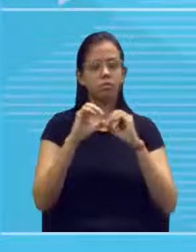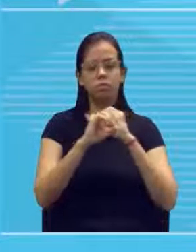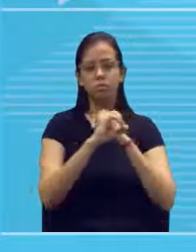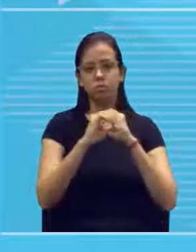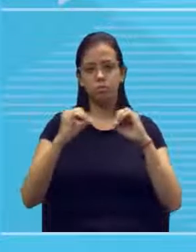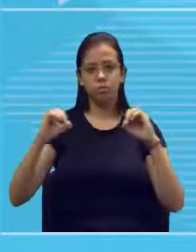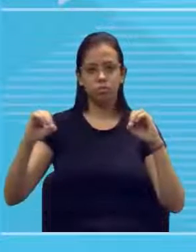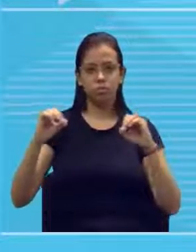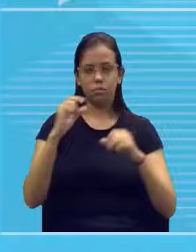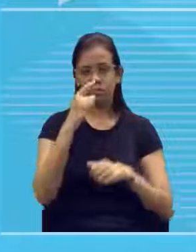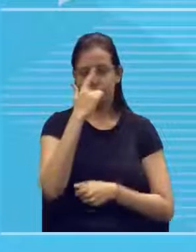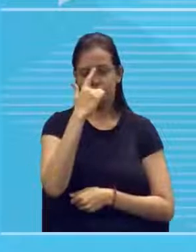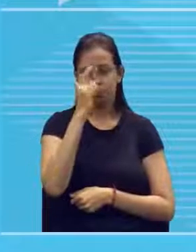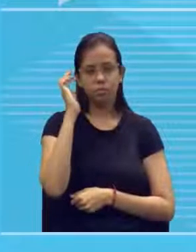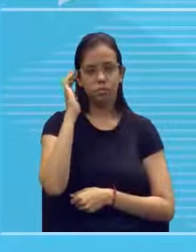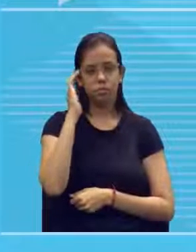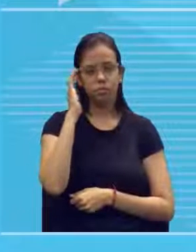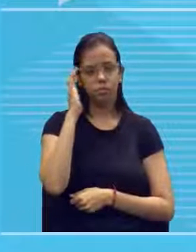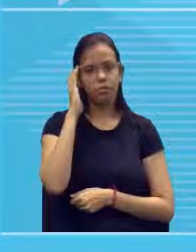constelações